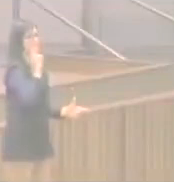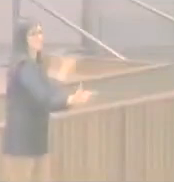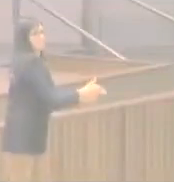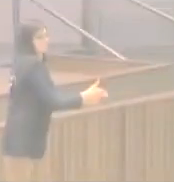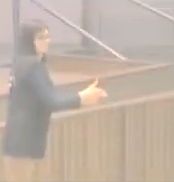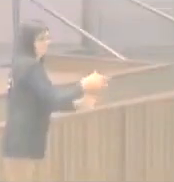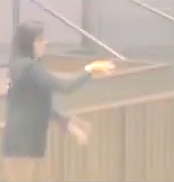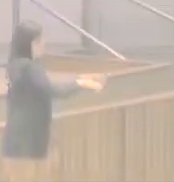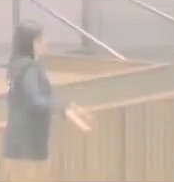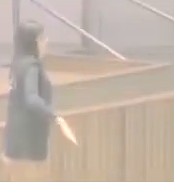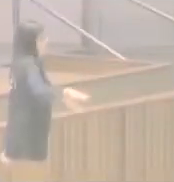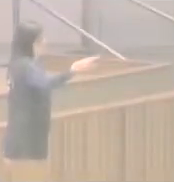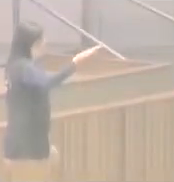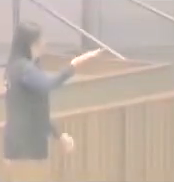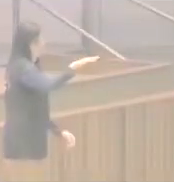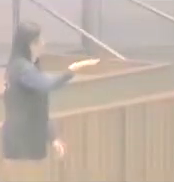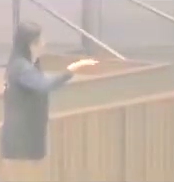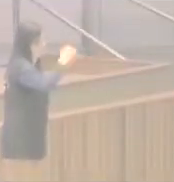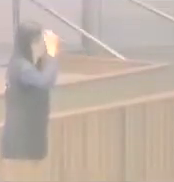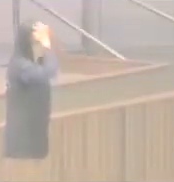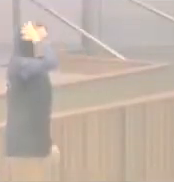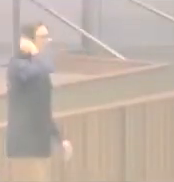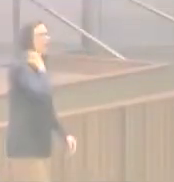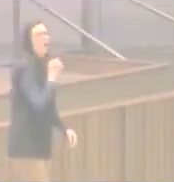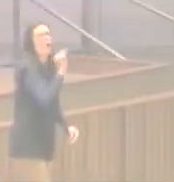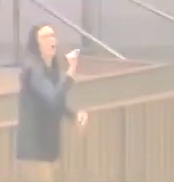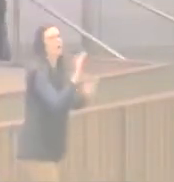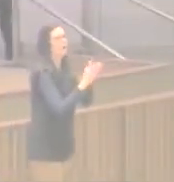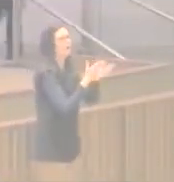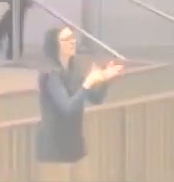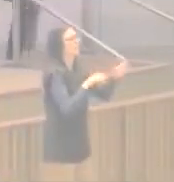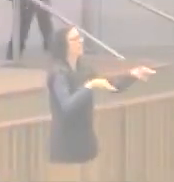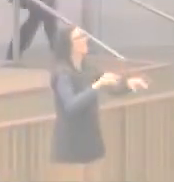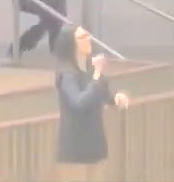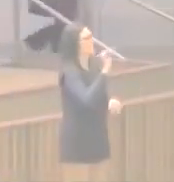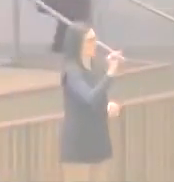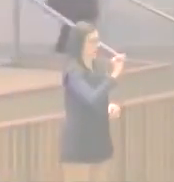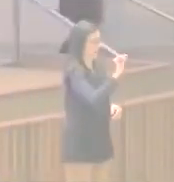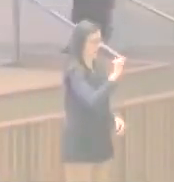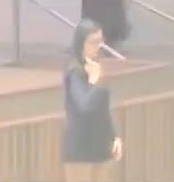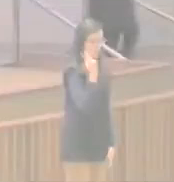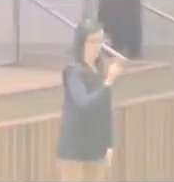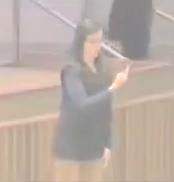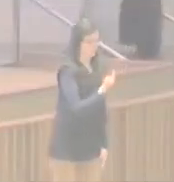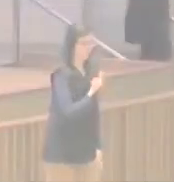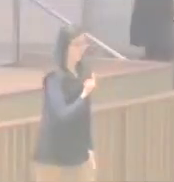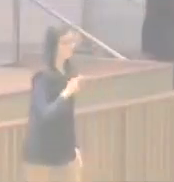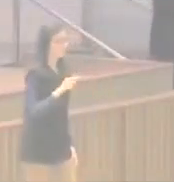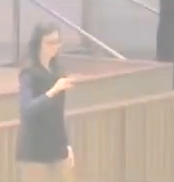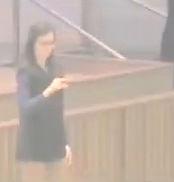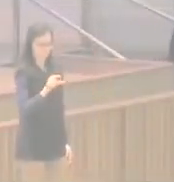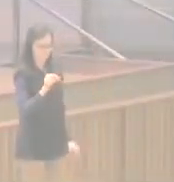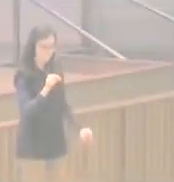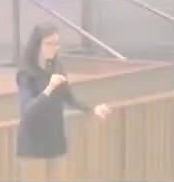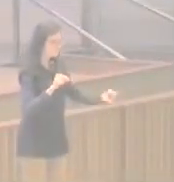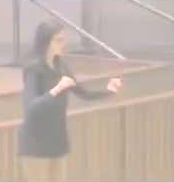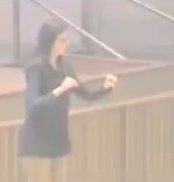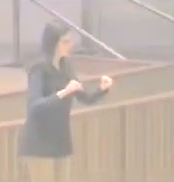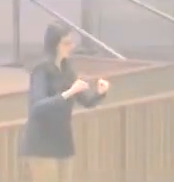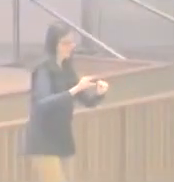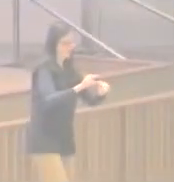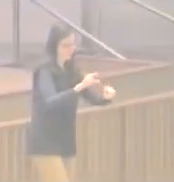e sobre Judá. O que a Bíblia nos ensina é que nossas decisões